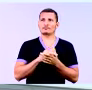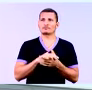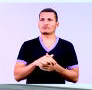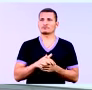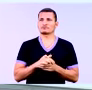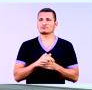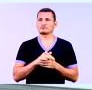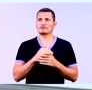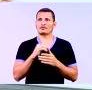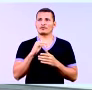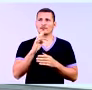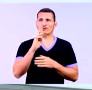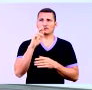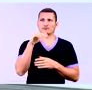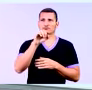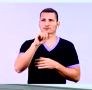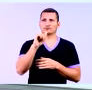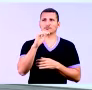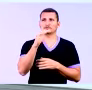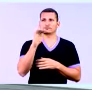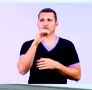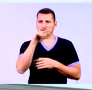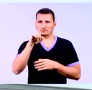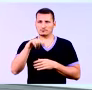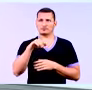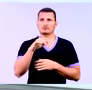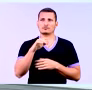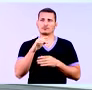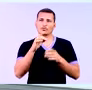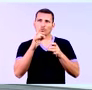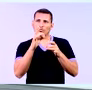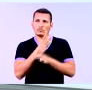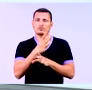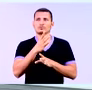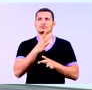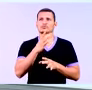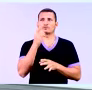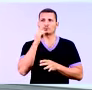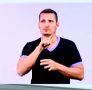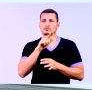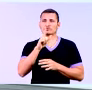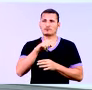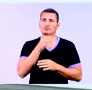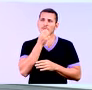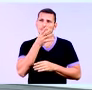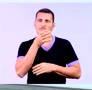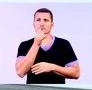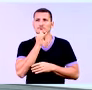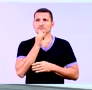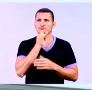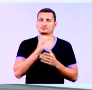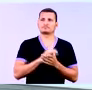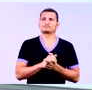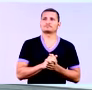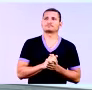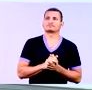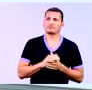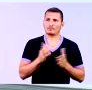a transação foi efetivamente compromissada, né? Foi concluída com sucesso, né? Esse é um bom exemplo, né? Agora,